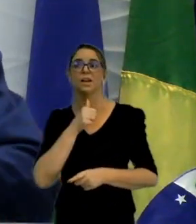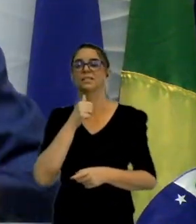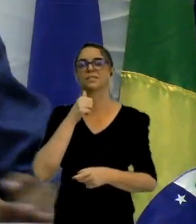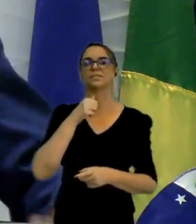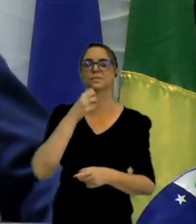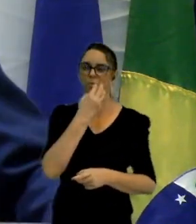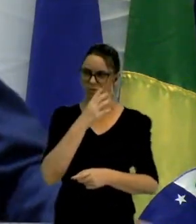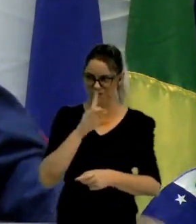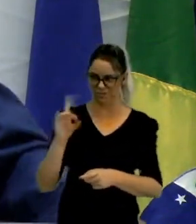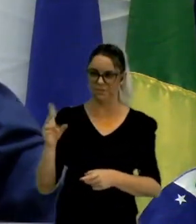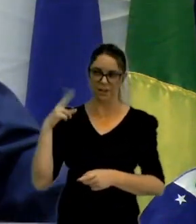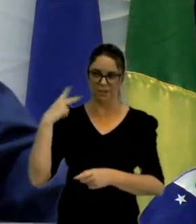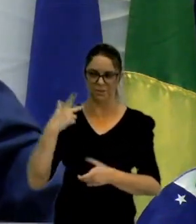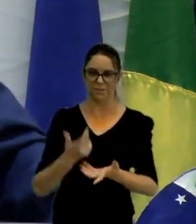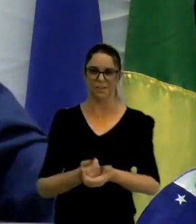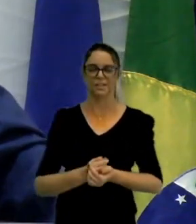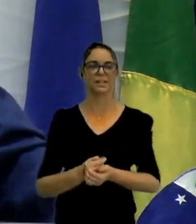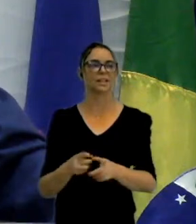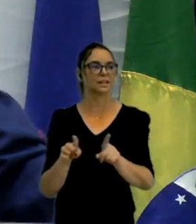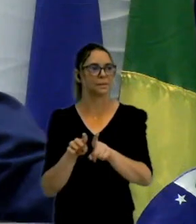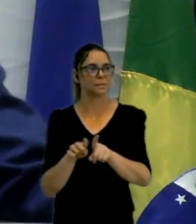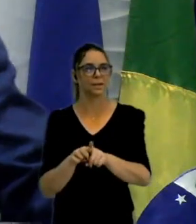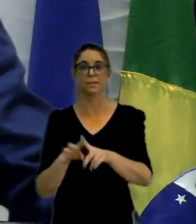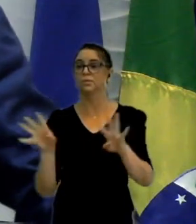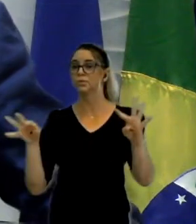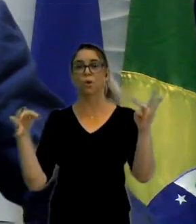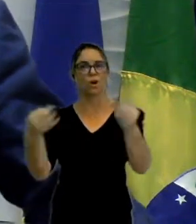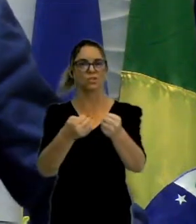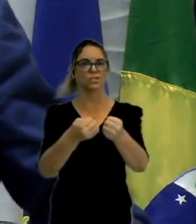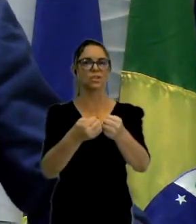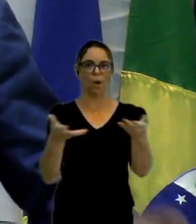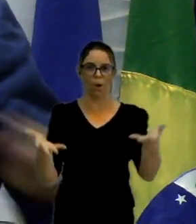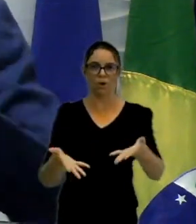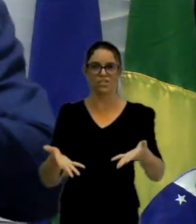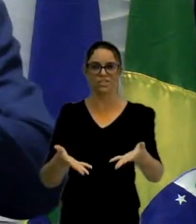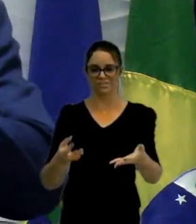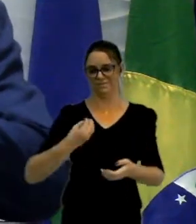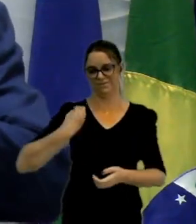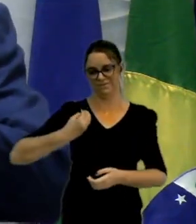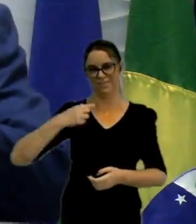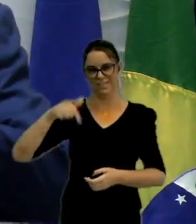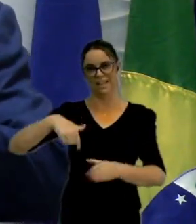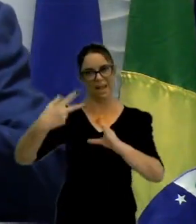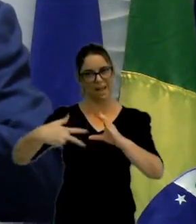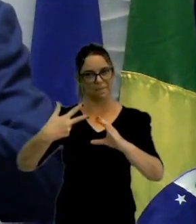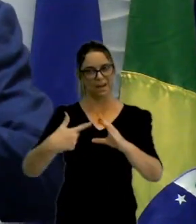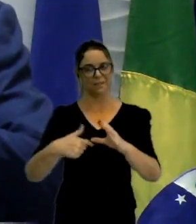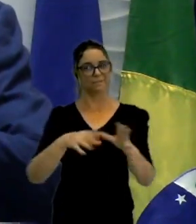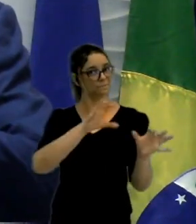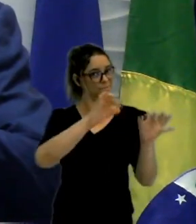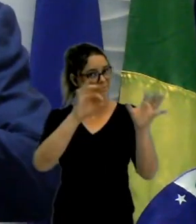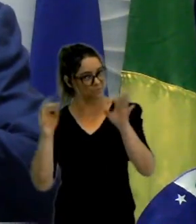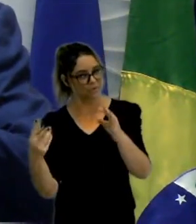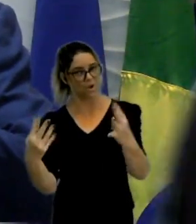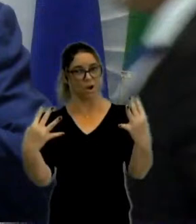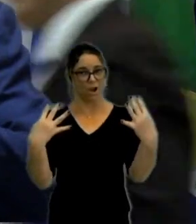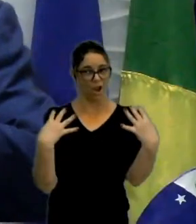quero dar também um bom dia a todos que estão aqui na Câmara assistindo a nossa